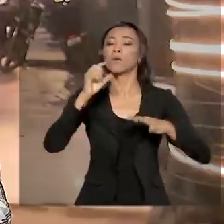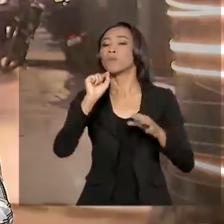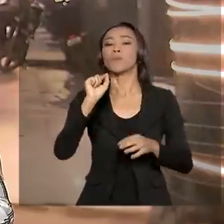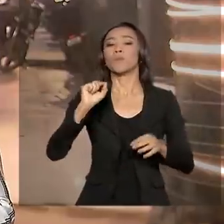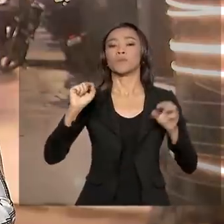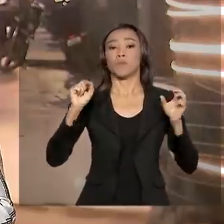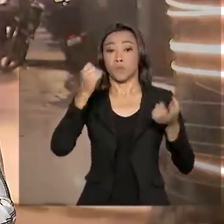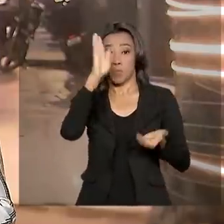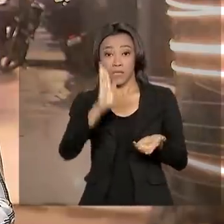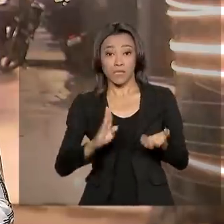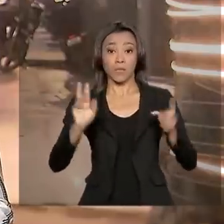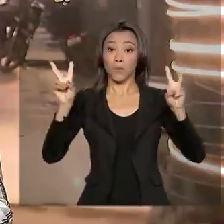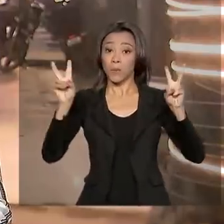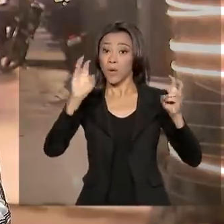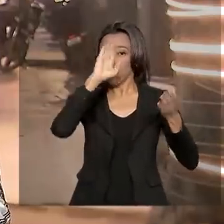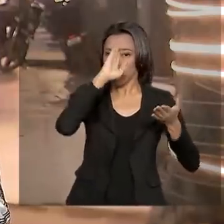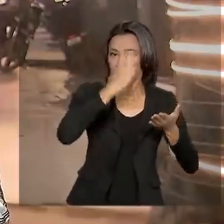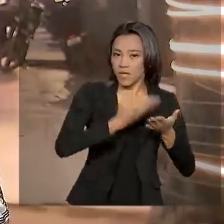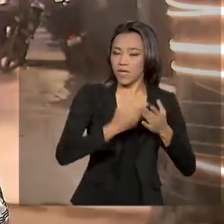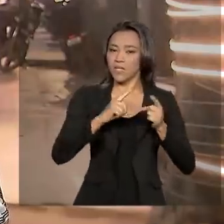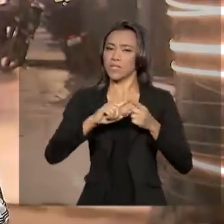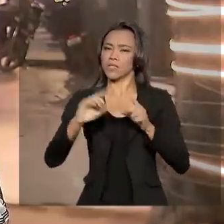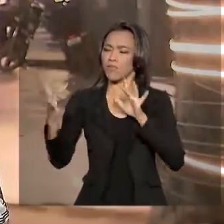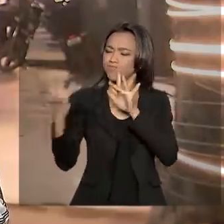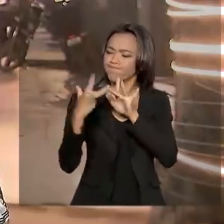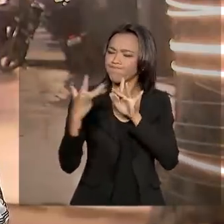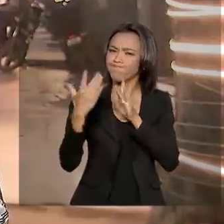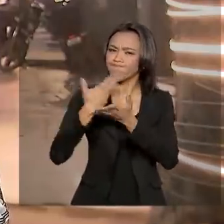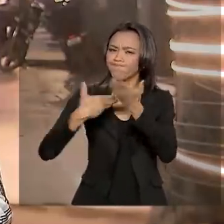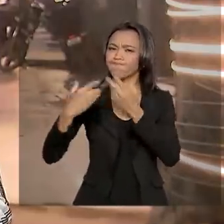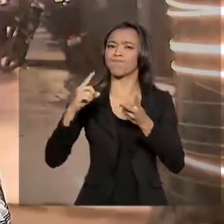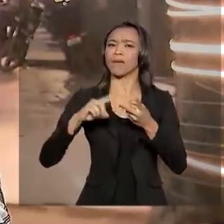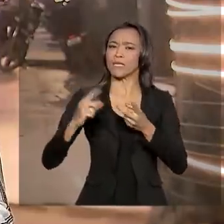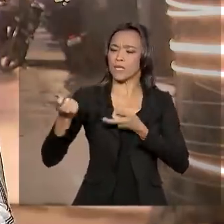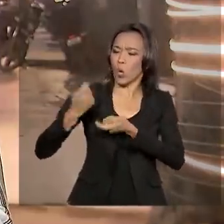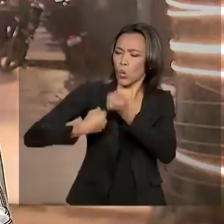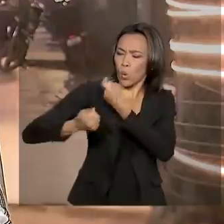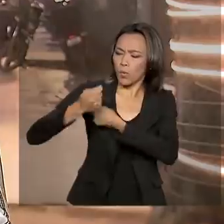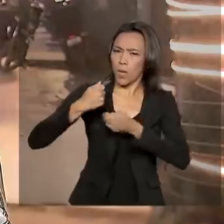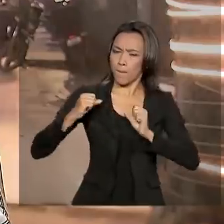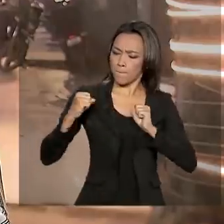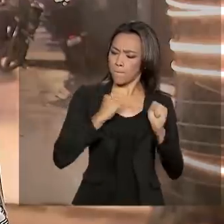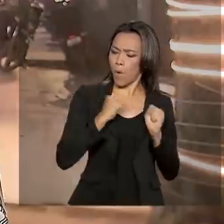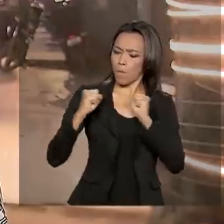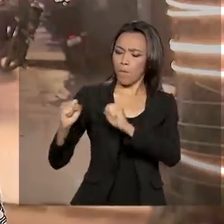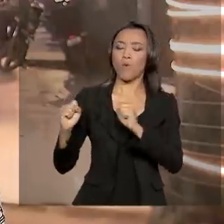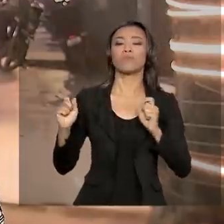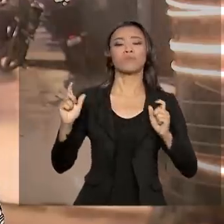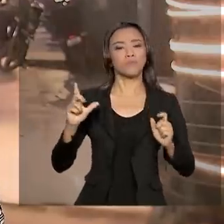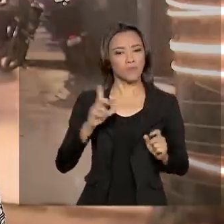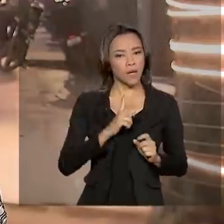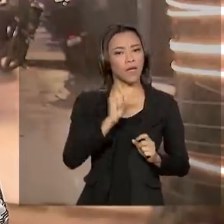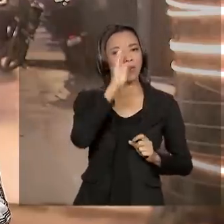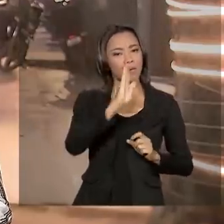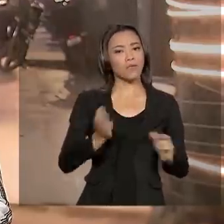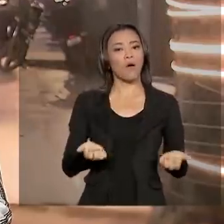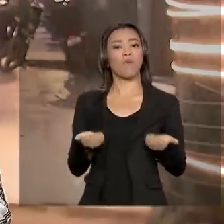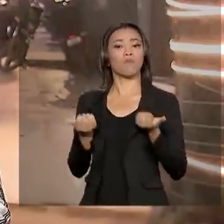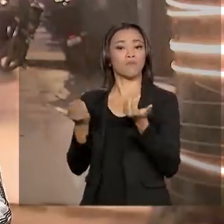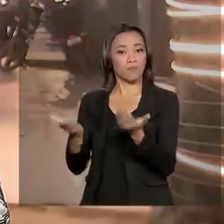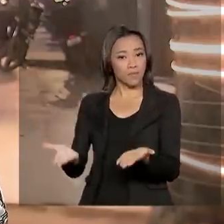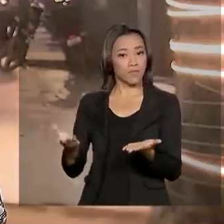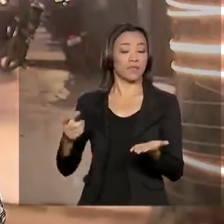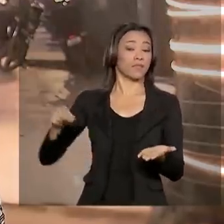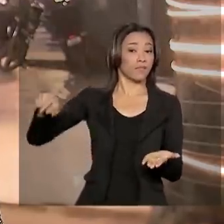seguinte: confiança, afinidade e potencial econômico. Isso é o que o Brasil tem a oferecer, são as condições